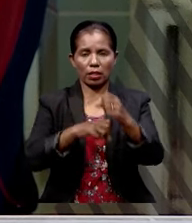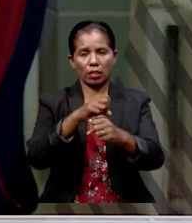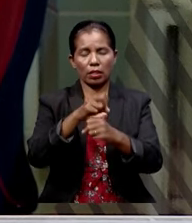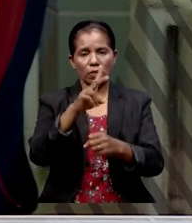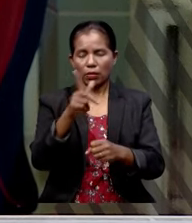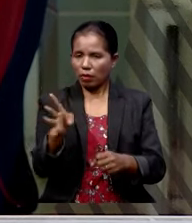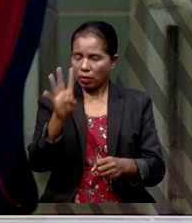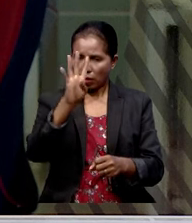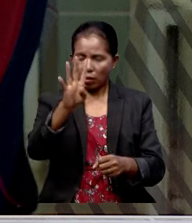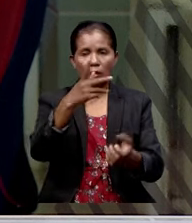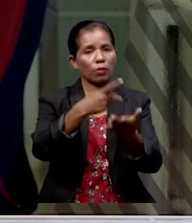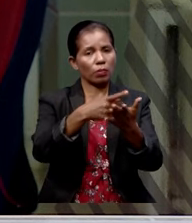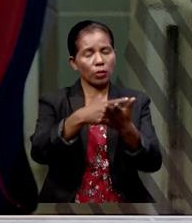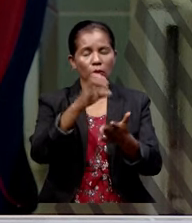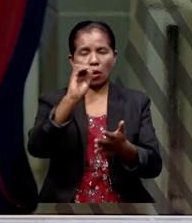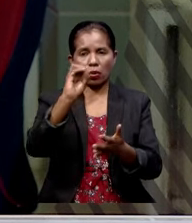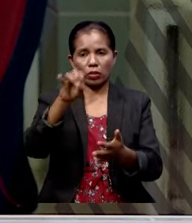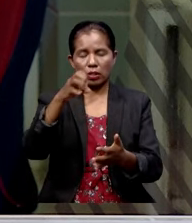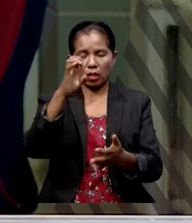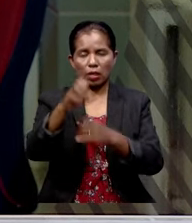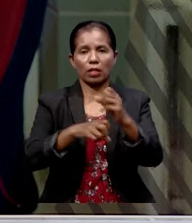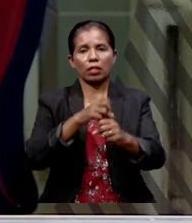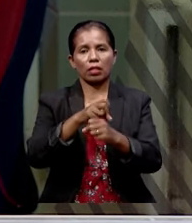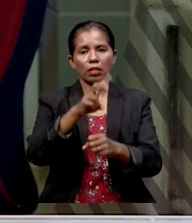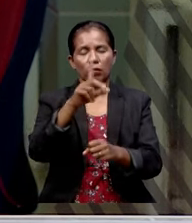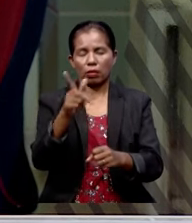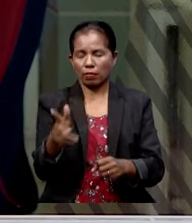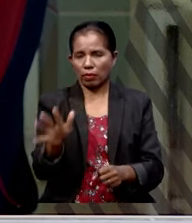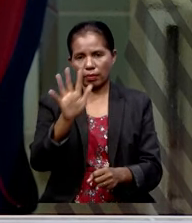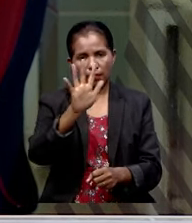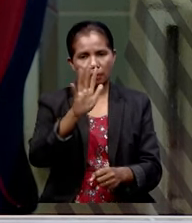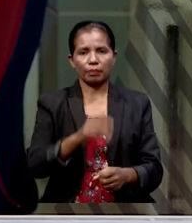Hat, no proposta do Orçamento Geral do Estado, Tina Rihun Rua Recen Lima.